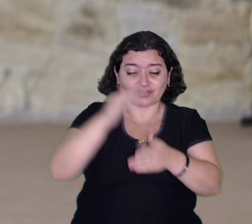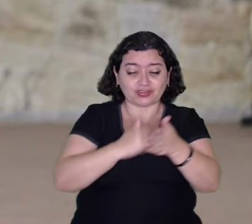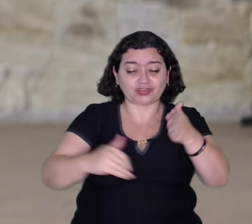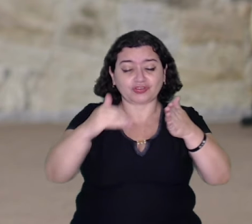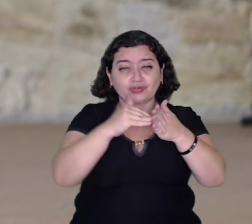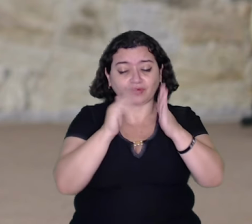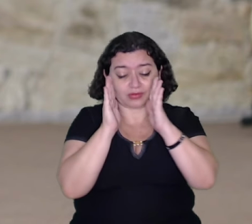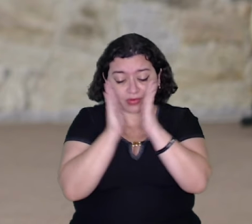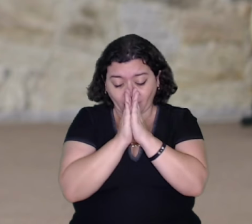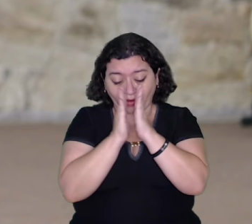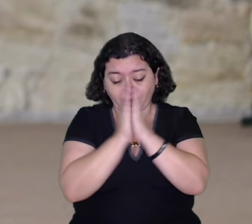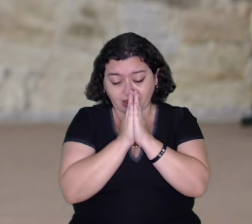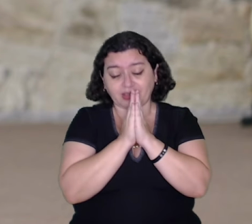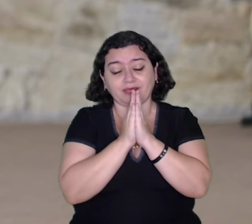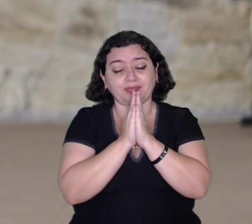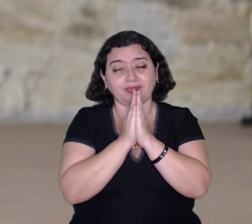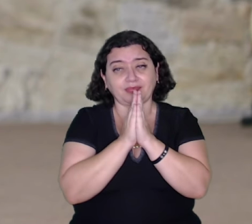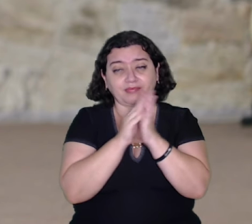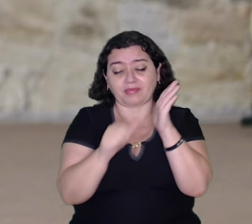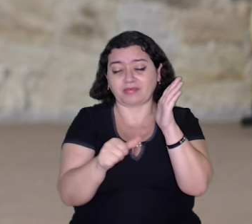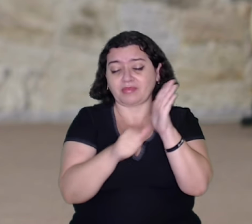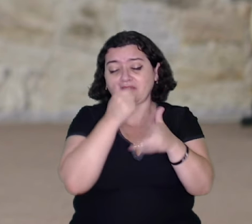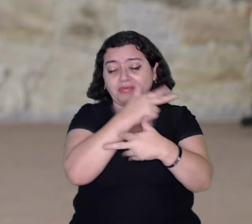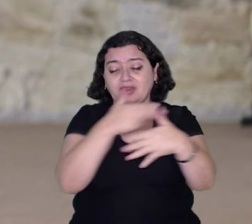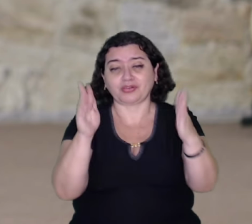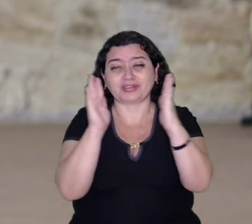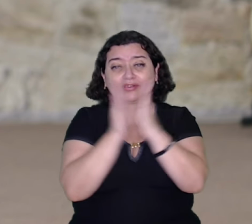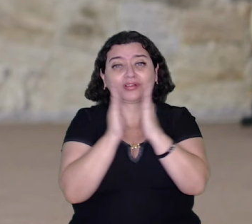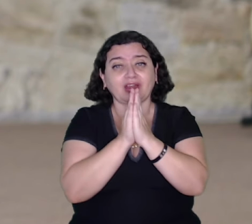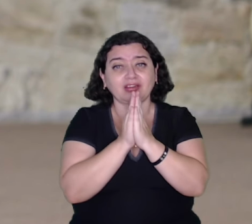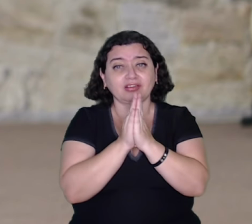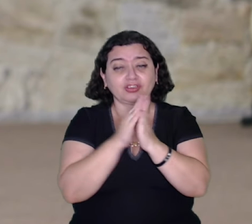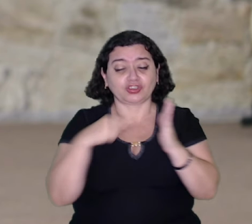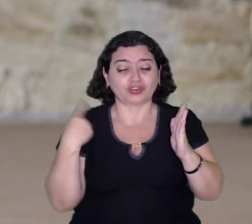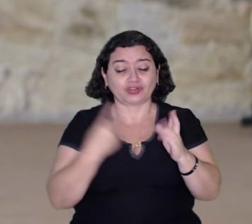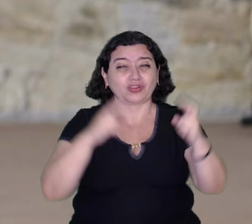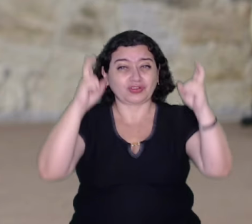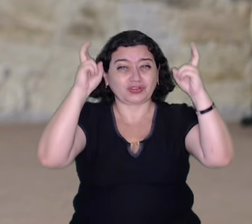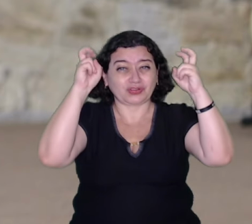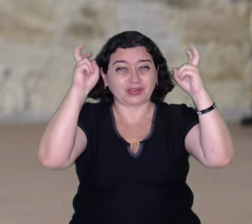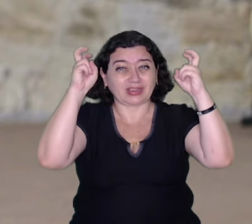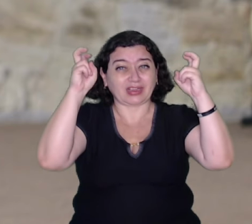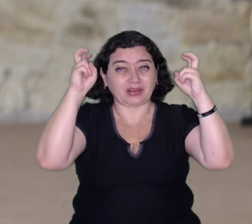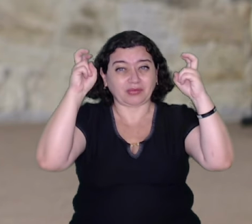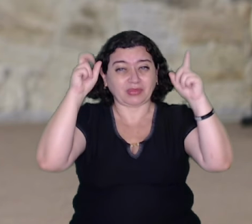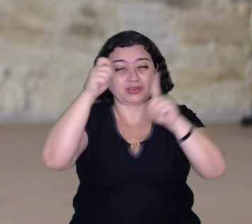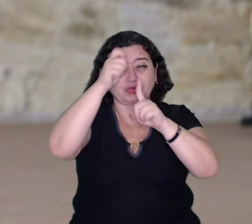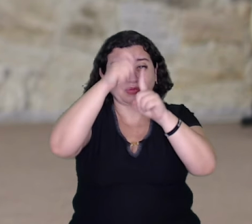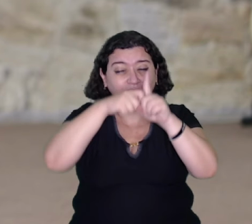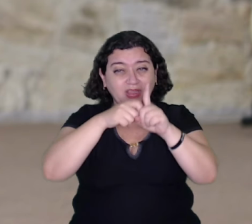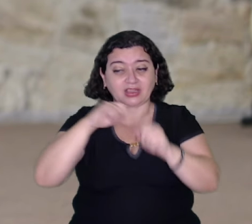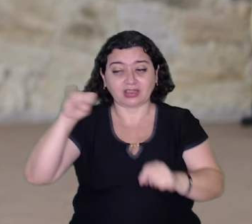ore. Então vai ser o nosso tema do mês de janeiro.